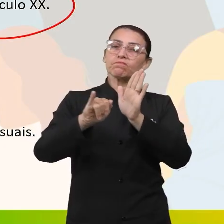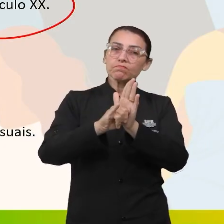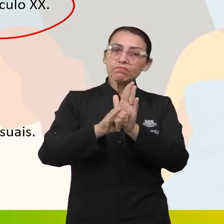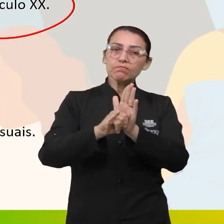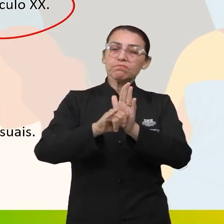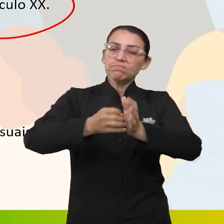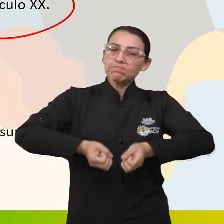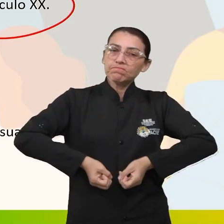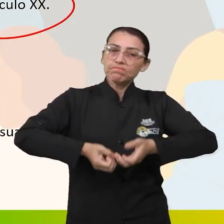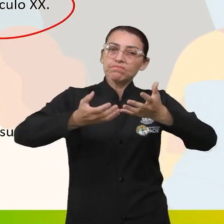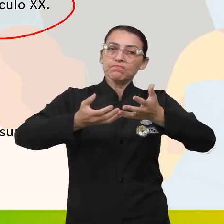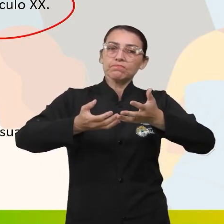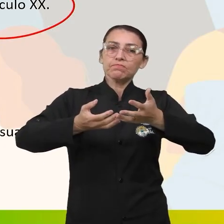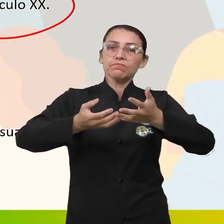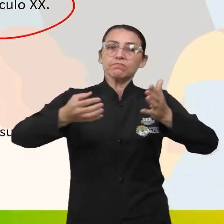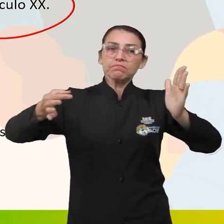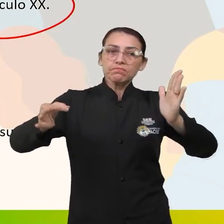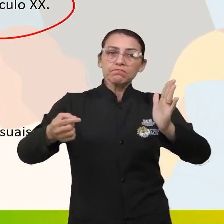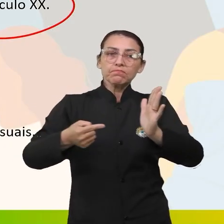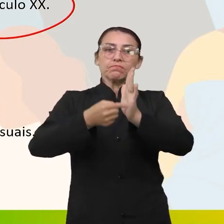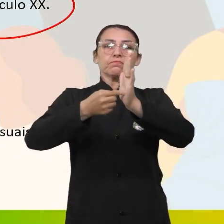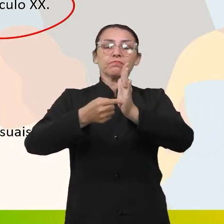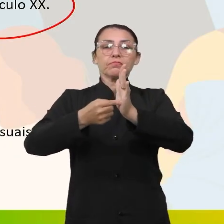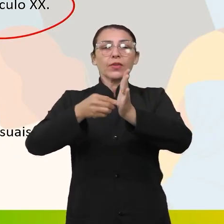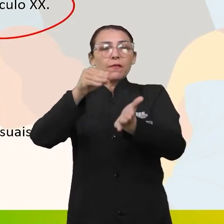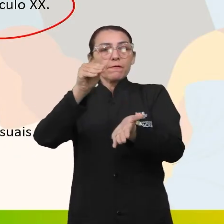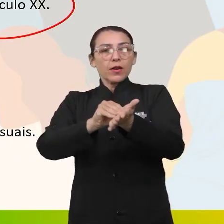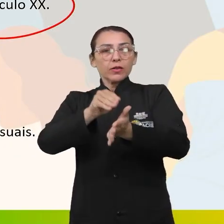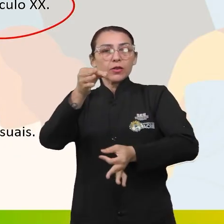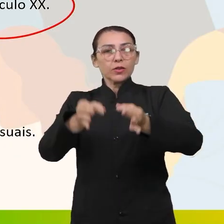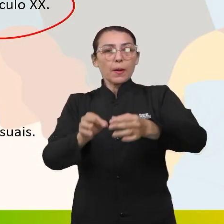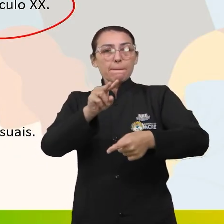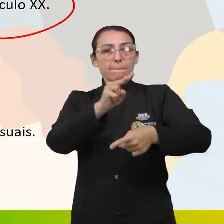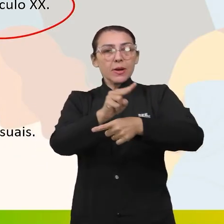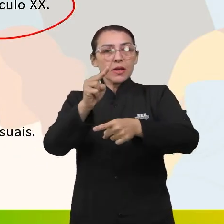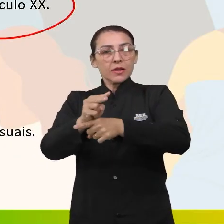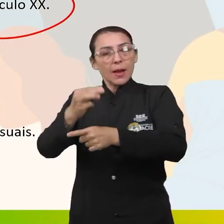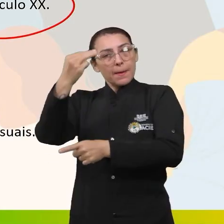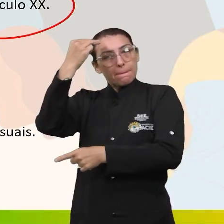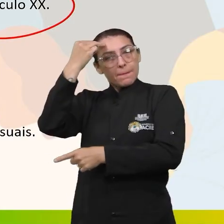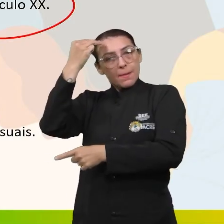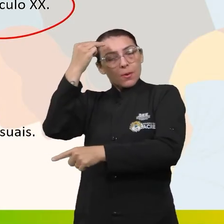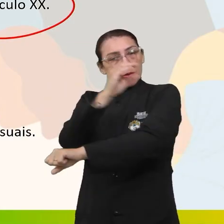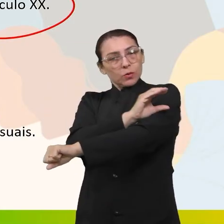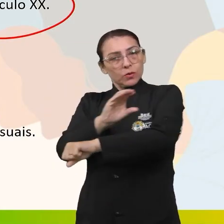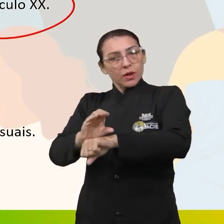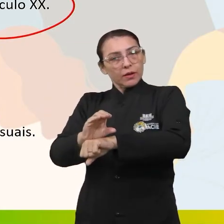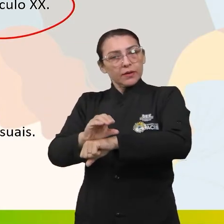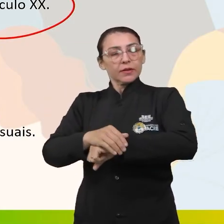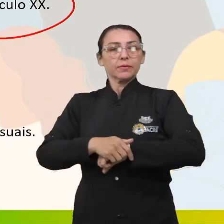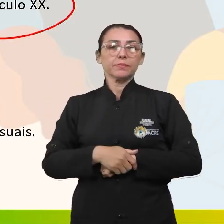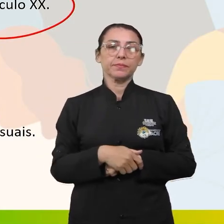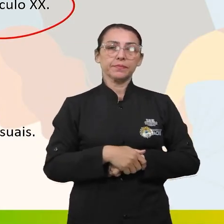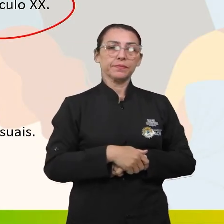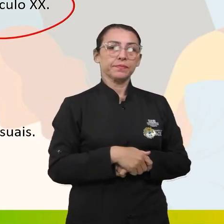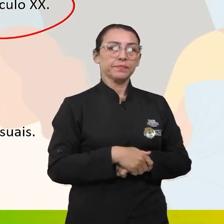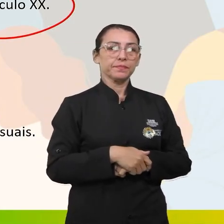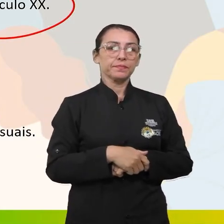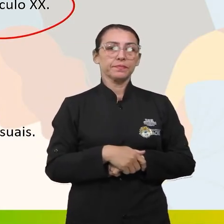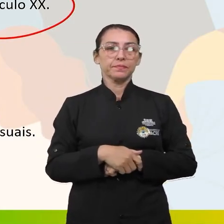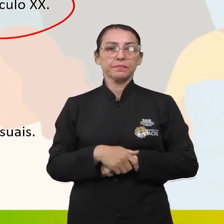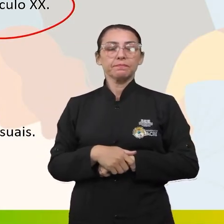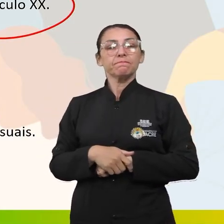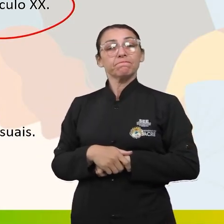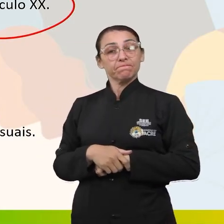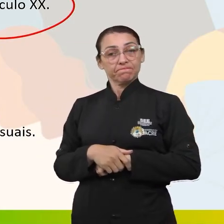permite expressar identidades, denunciar injustiça e preservar memórias culturais. Então, é